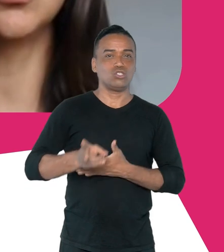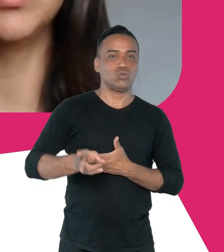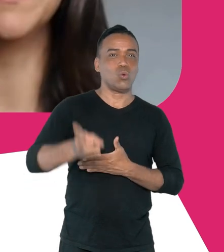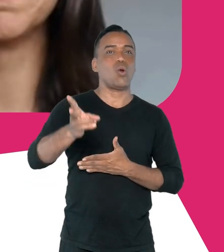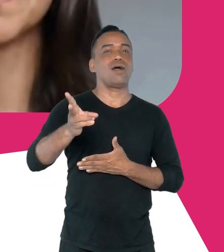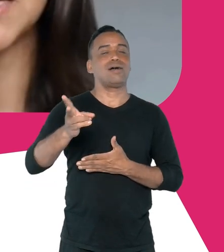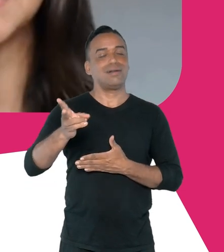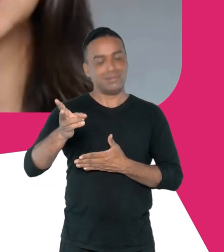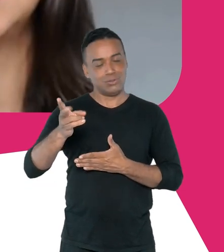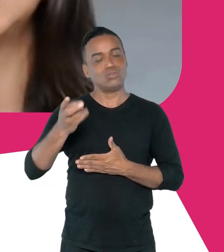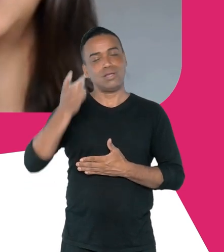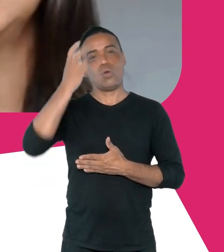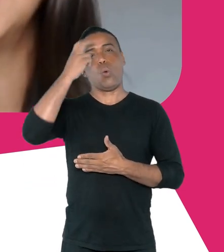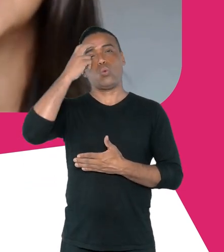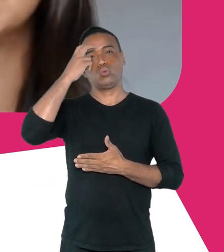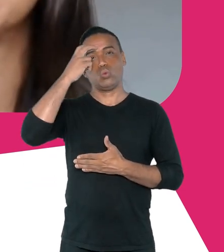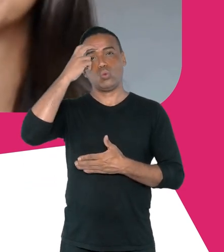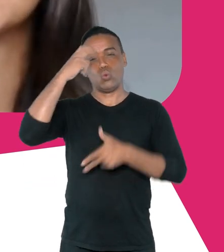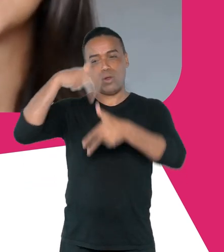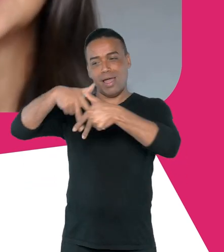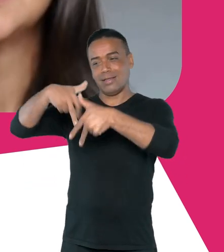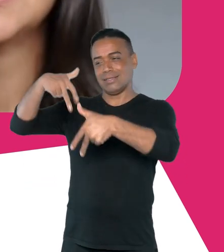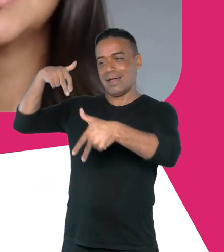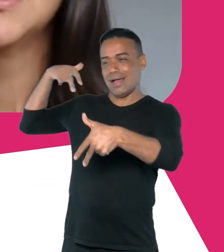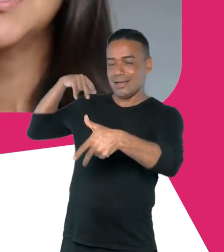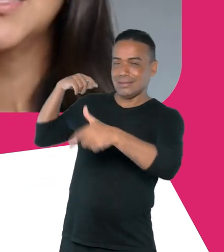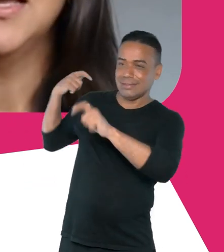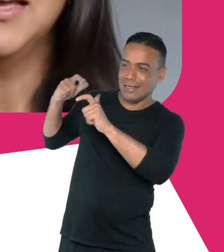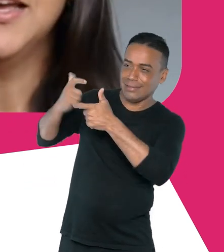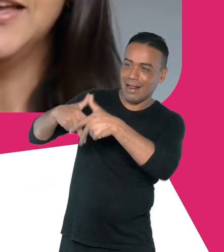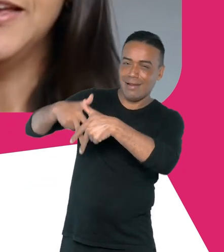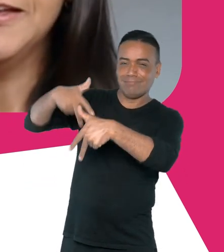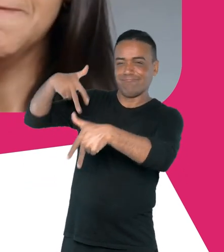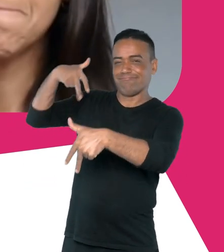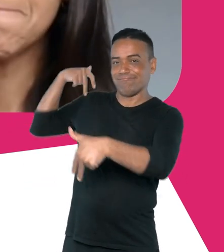essa cultura, essa ancestralidade.